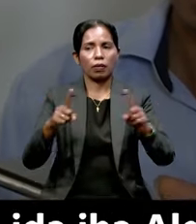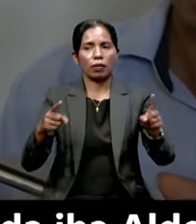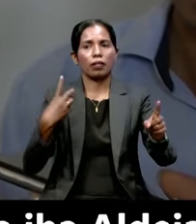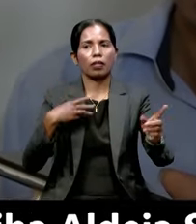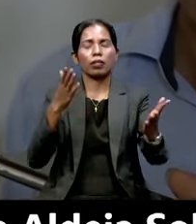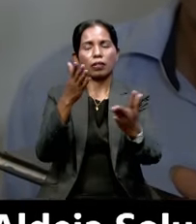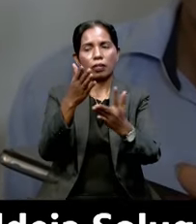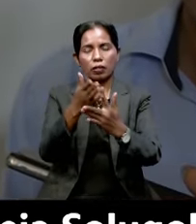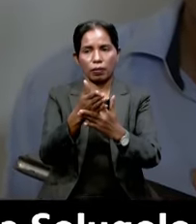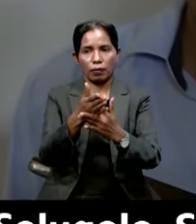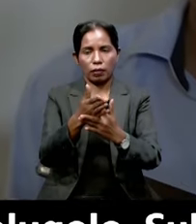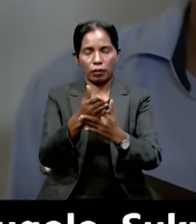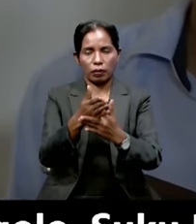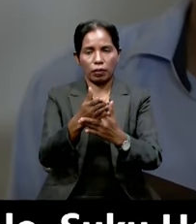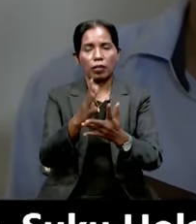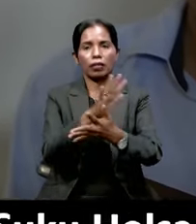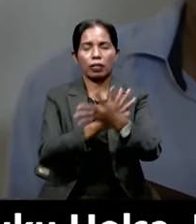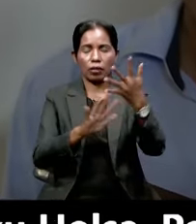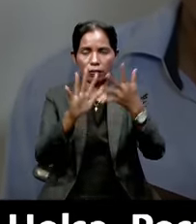tamo baia lançamento